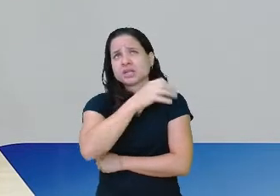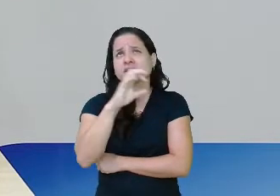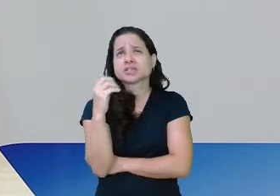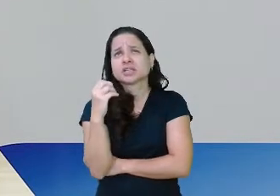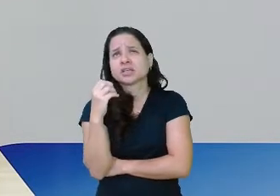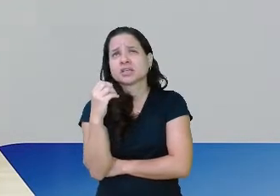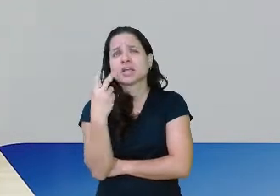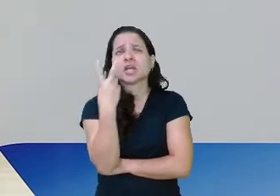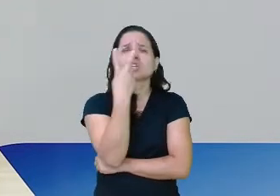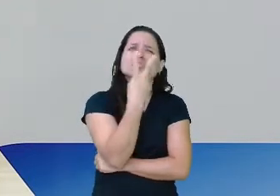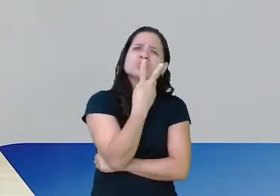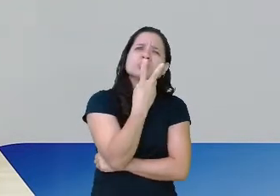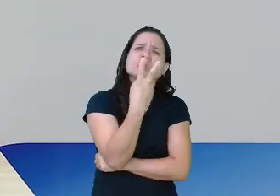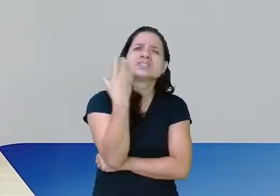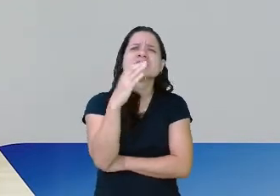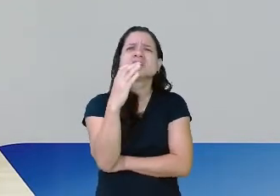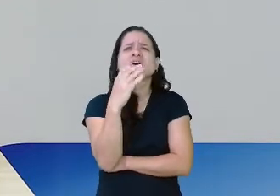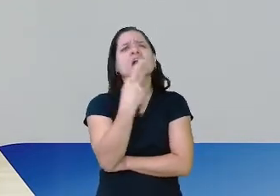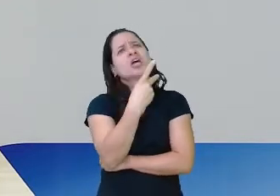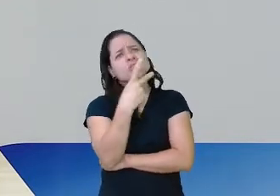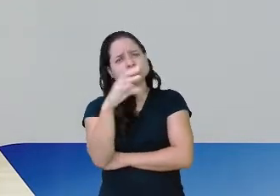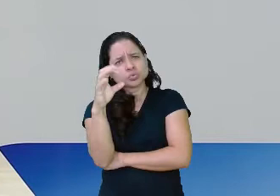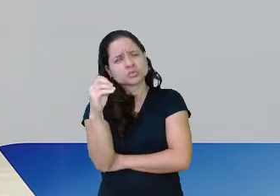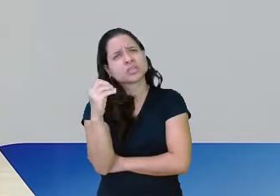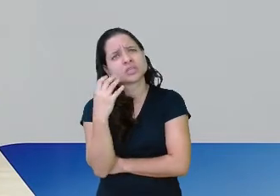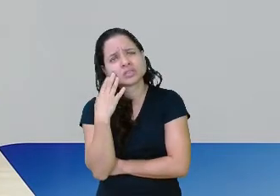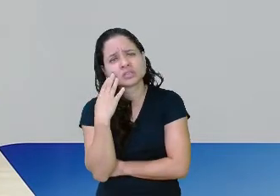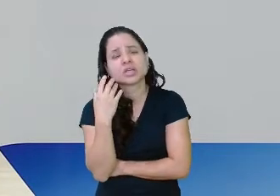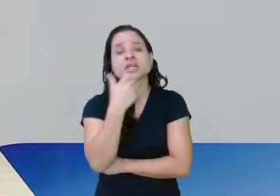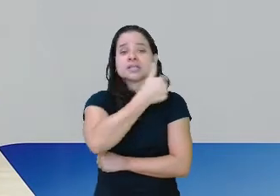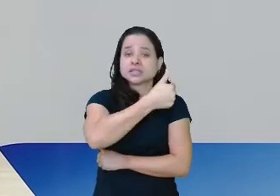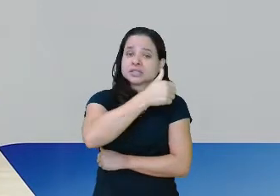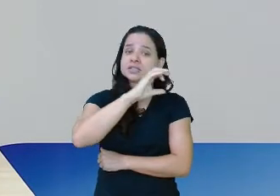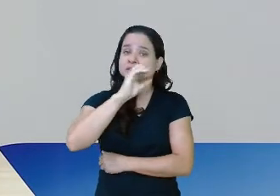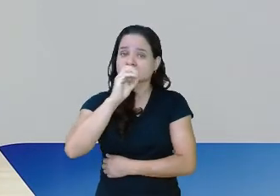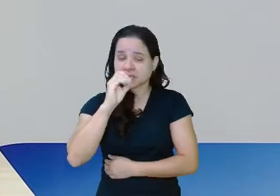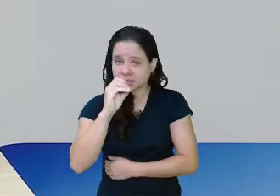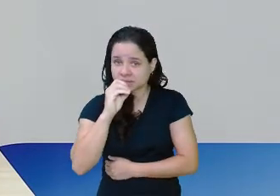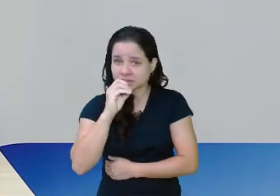2 centenas vale 200. 100,